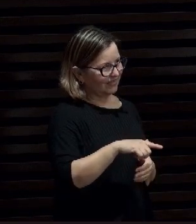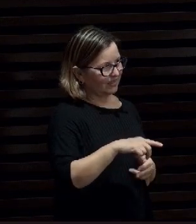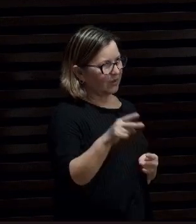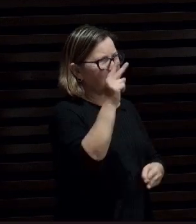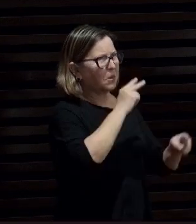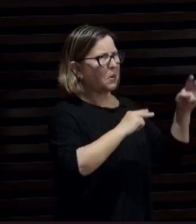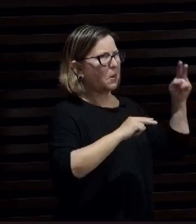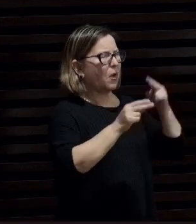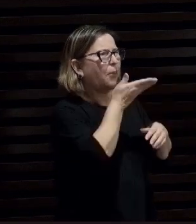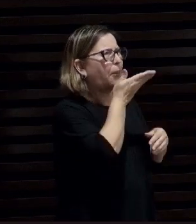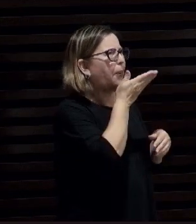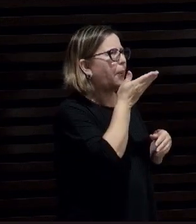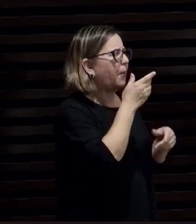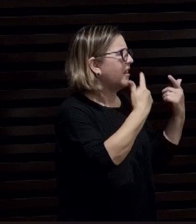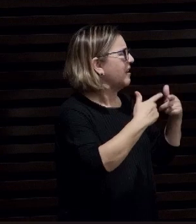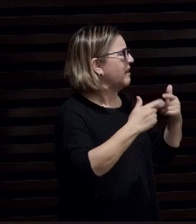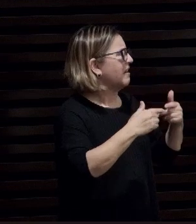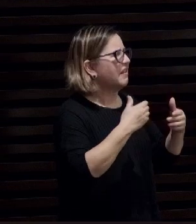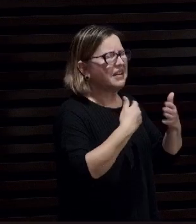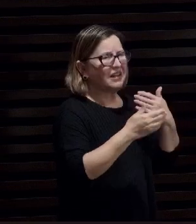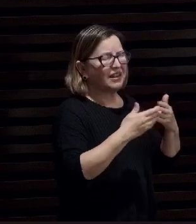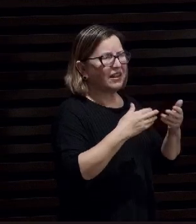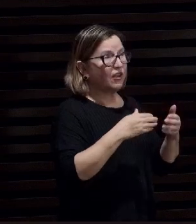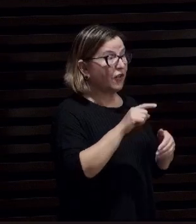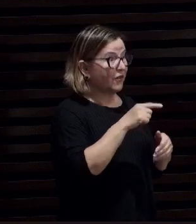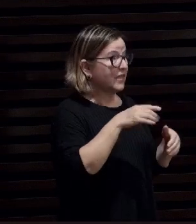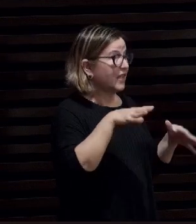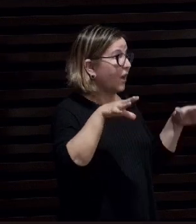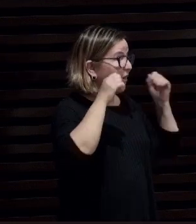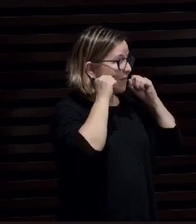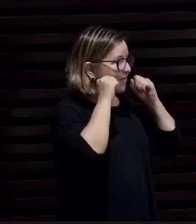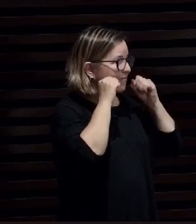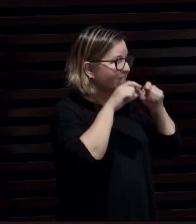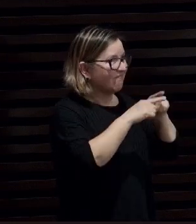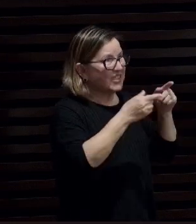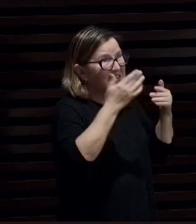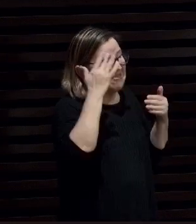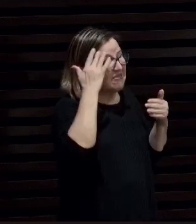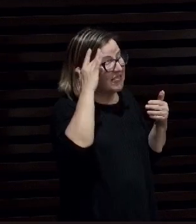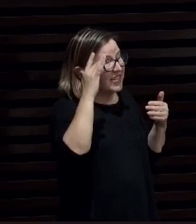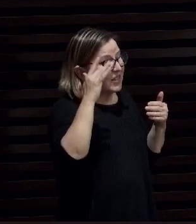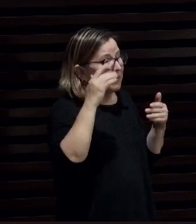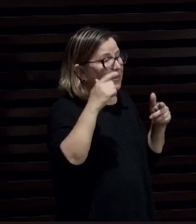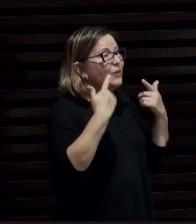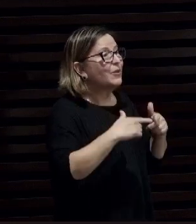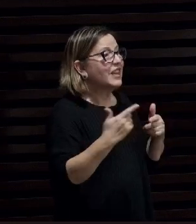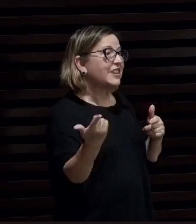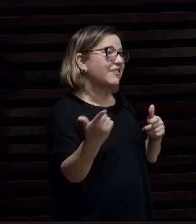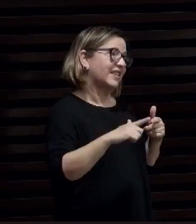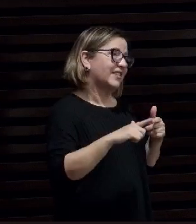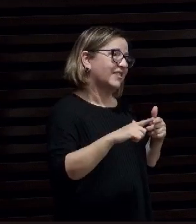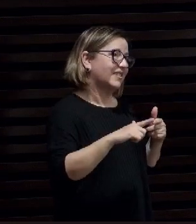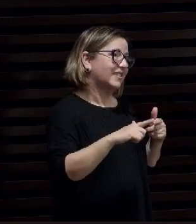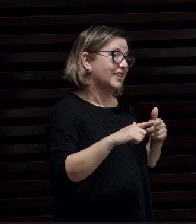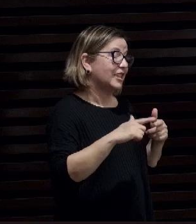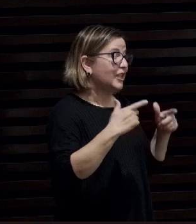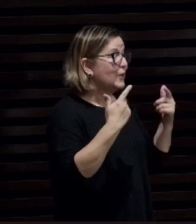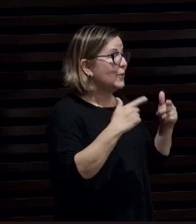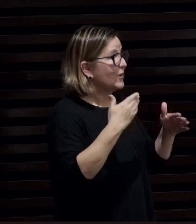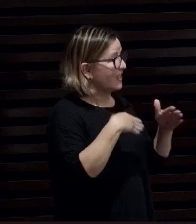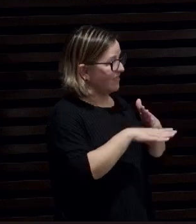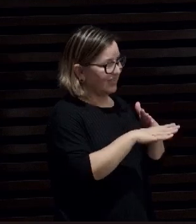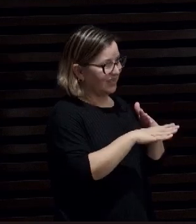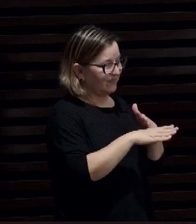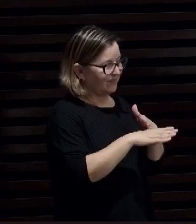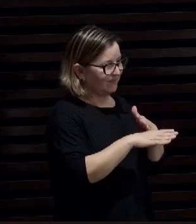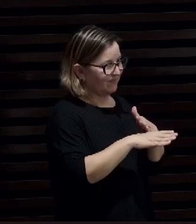sopra onde quer, ouves a sua voz, mas não sabes de onde vem, nem para onde vai.